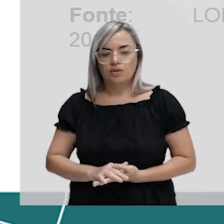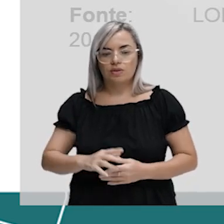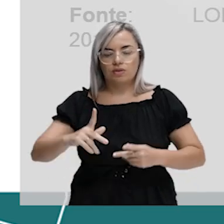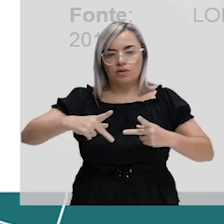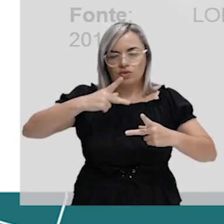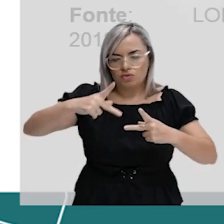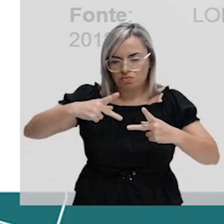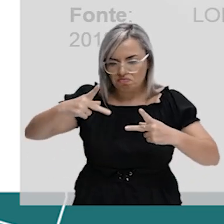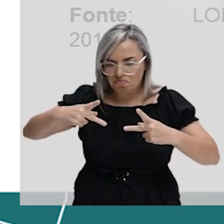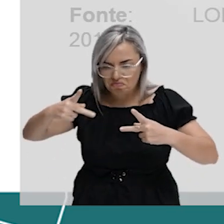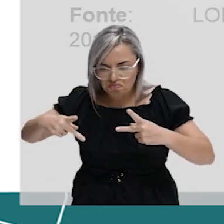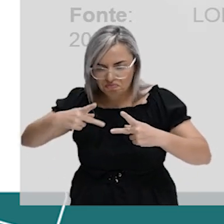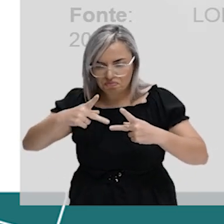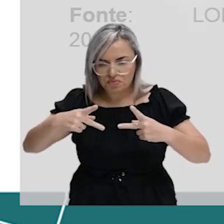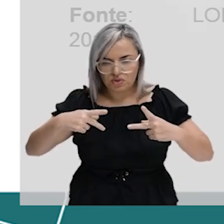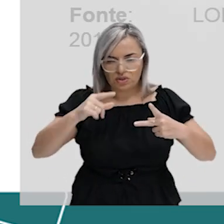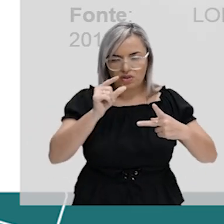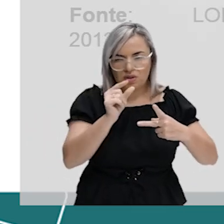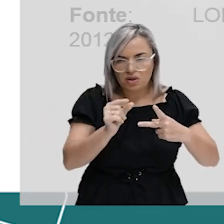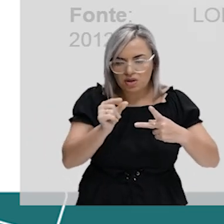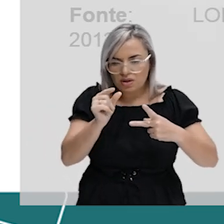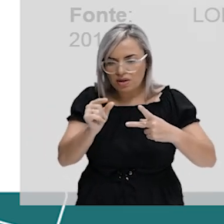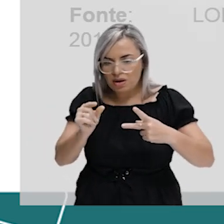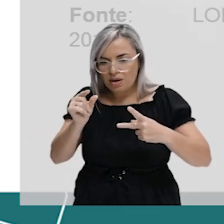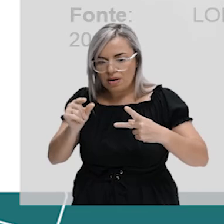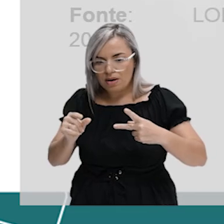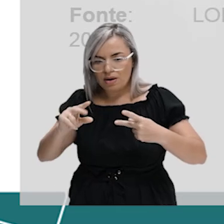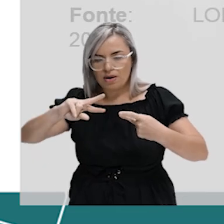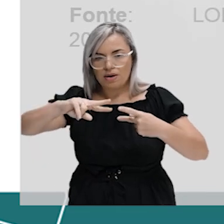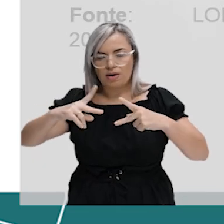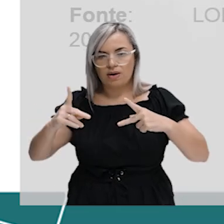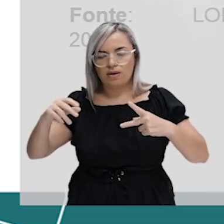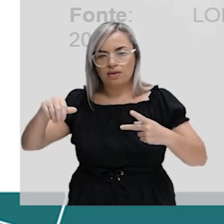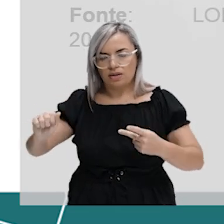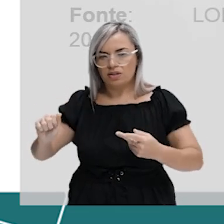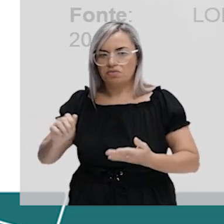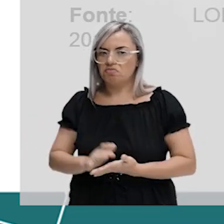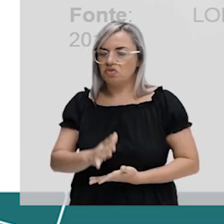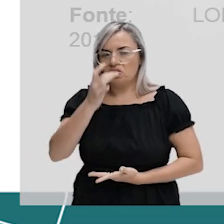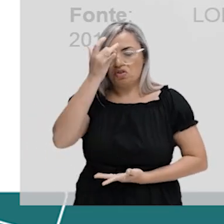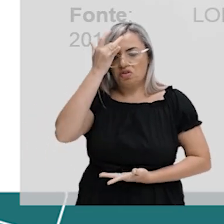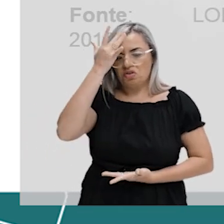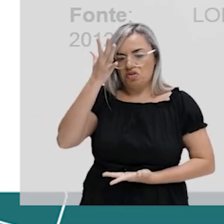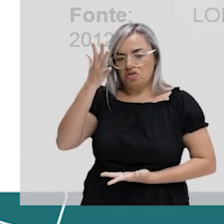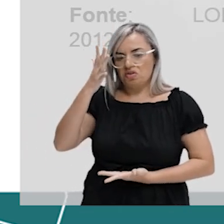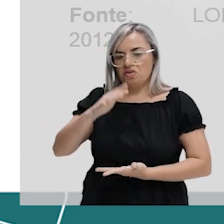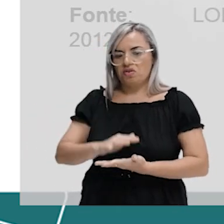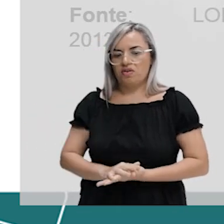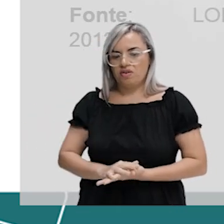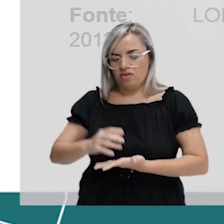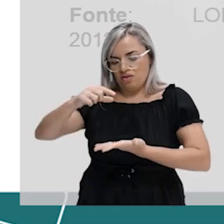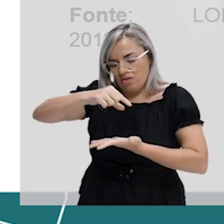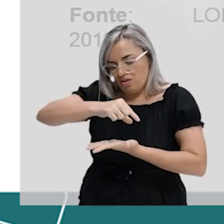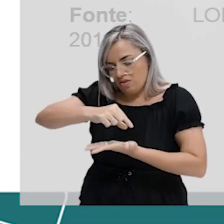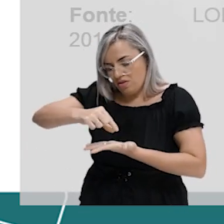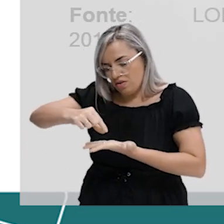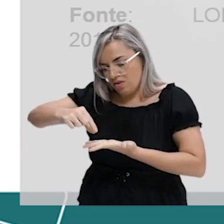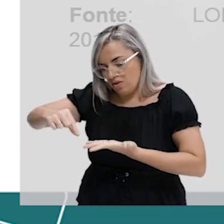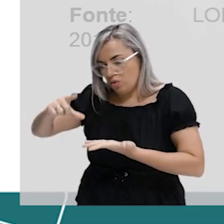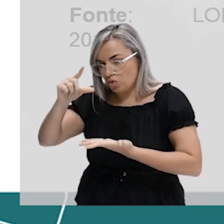pessoal? Fragmentos pequenos de DNA, eles vão passar com maior facilidade por meio desse gel aqui,